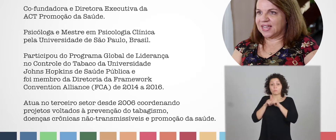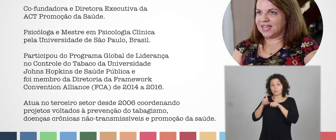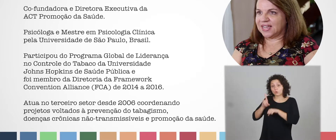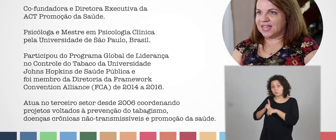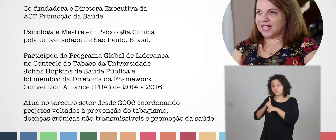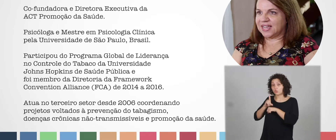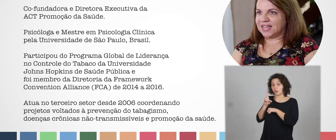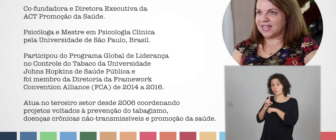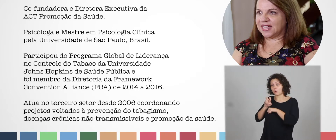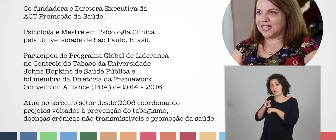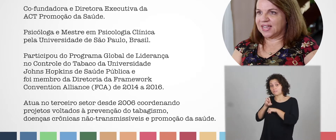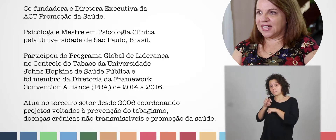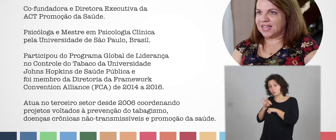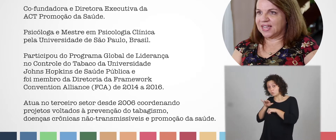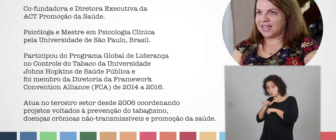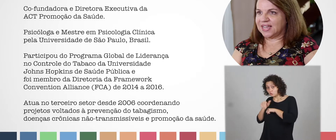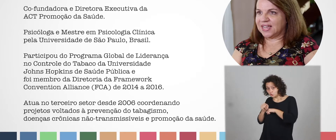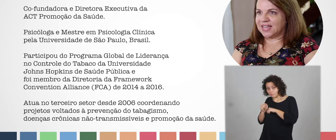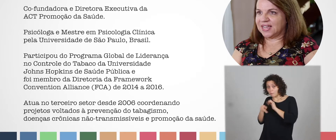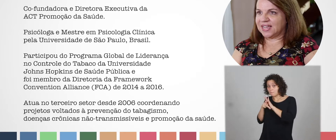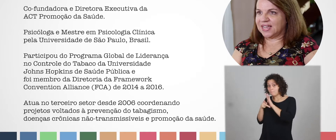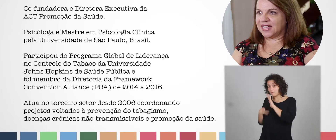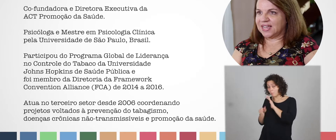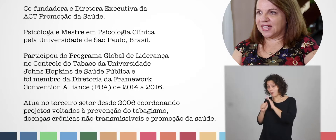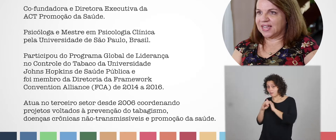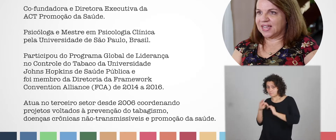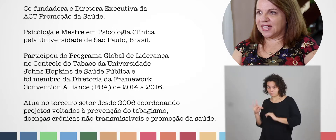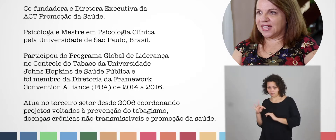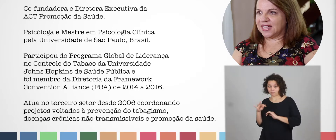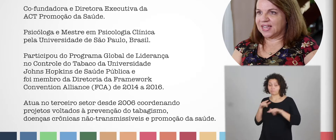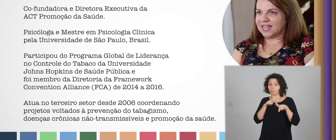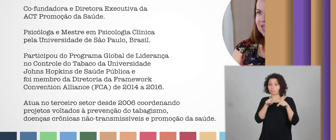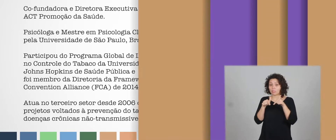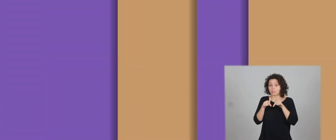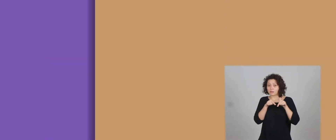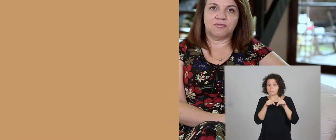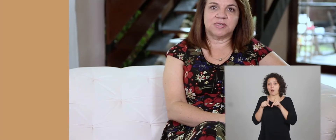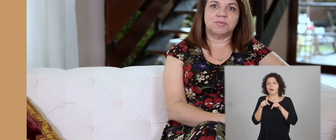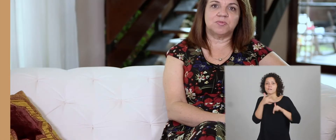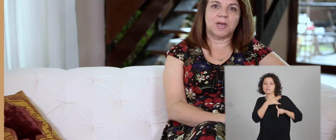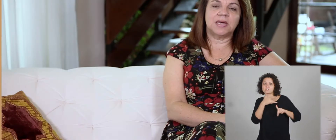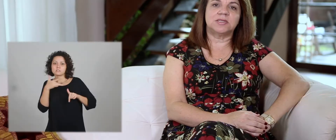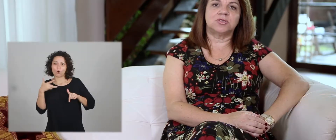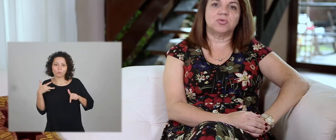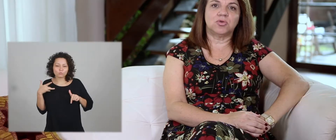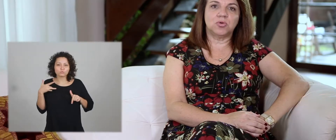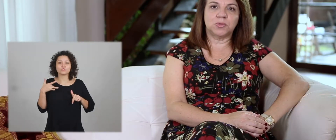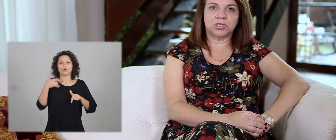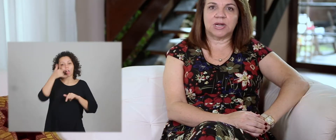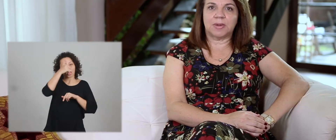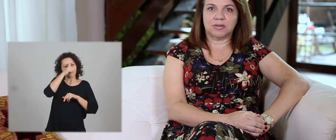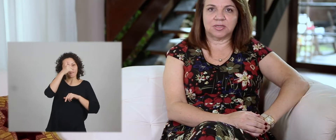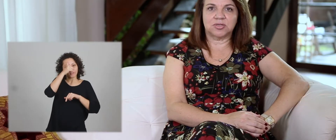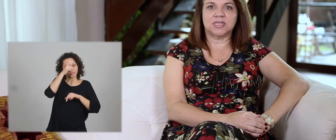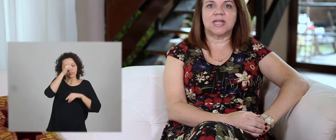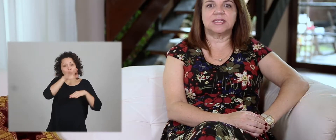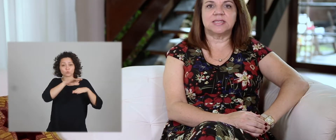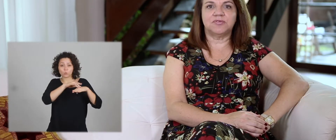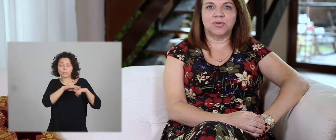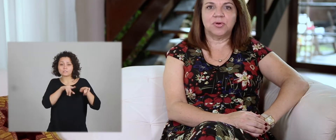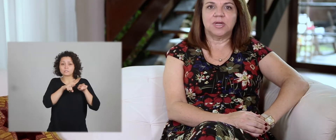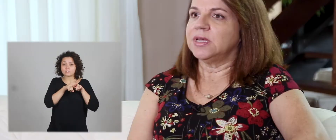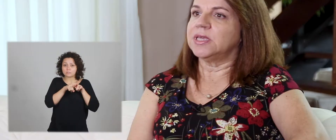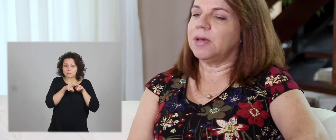da organização. Nós trabalhamos com prevenção em saúde e também fazemos parte do grupo de trabalho da